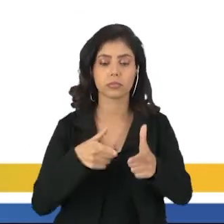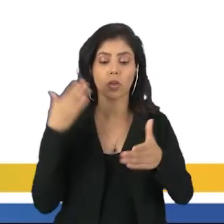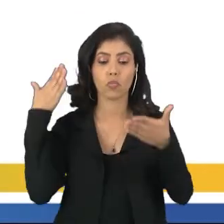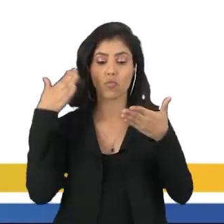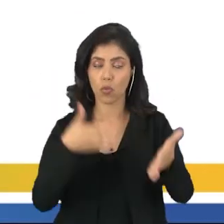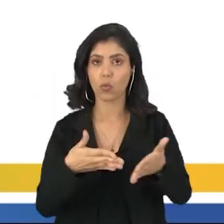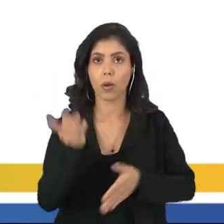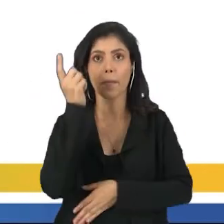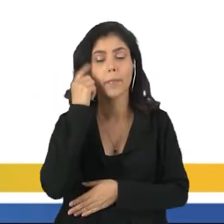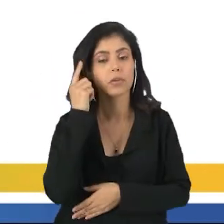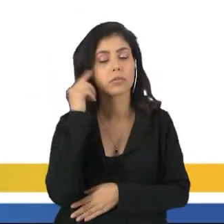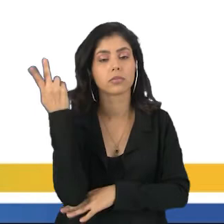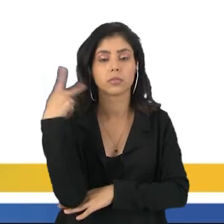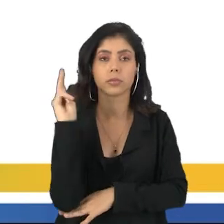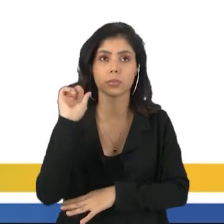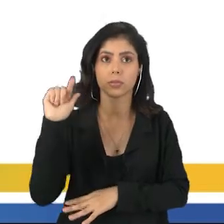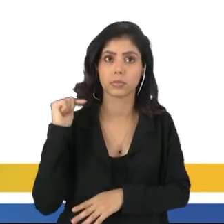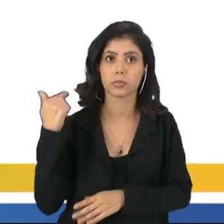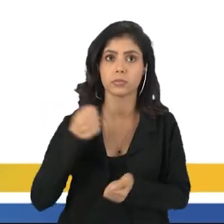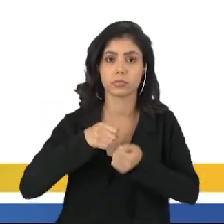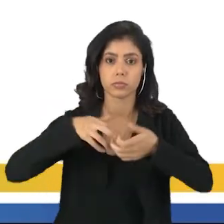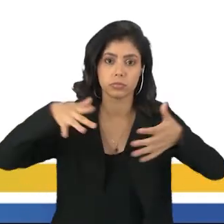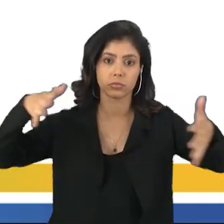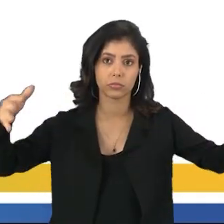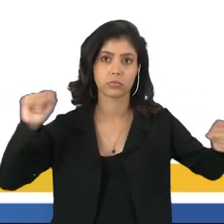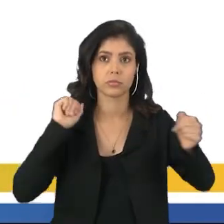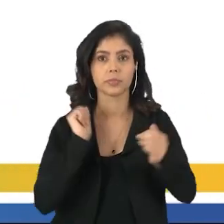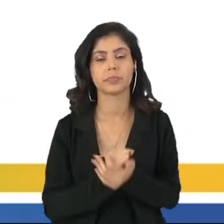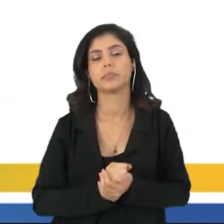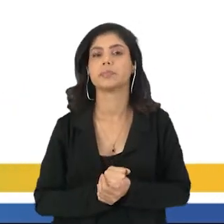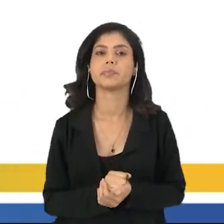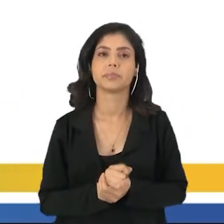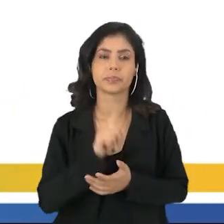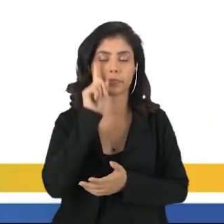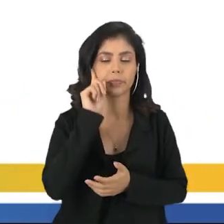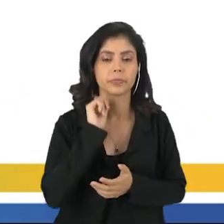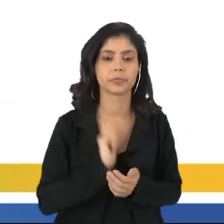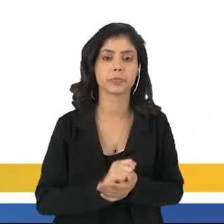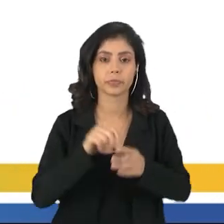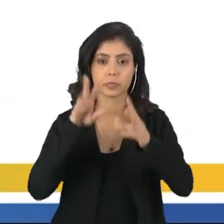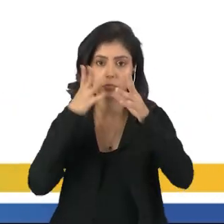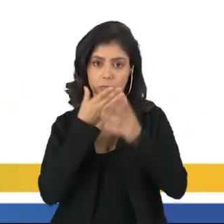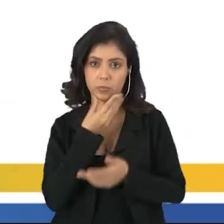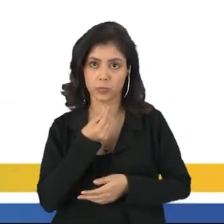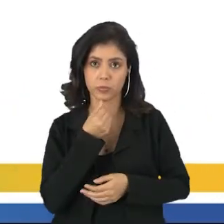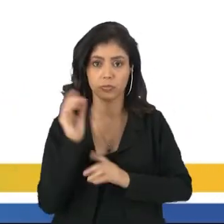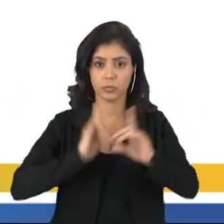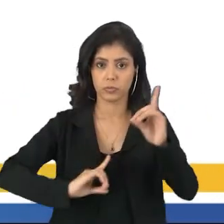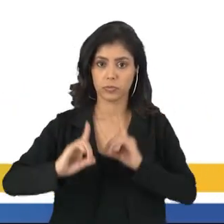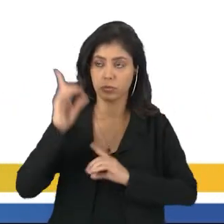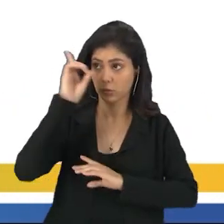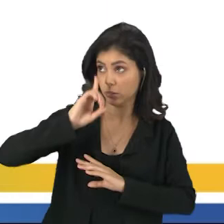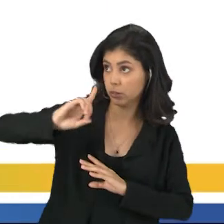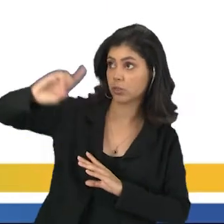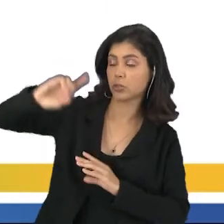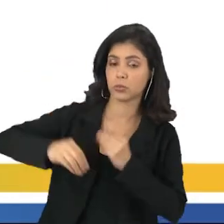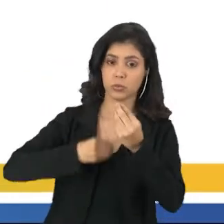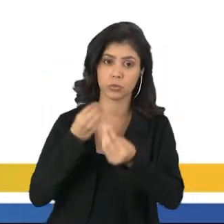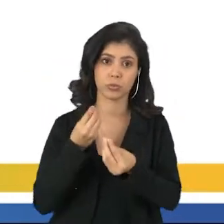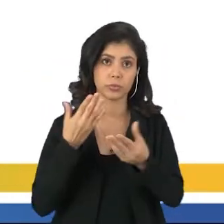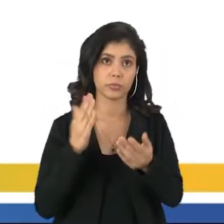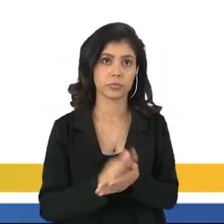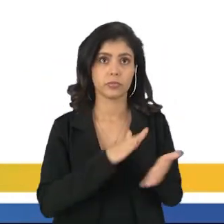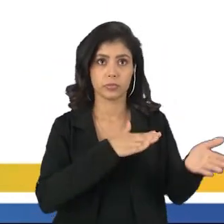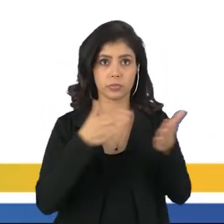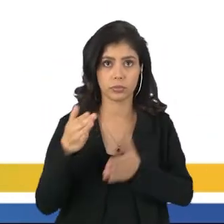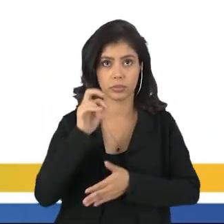no pensamento desse período. Depois se dissipou que o homem deixou de ter Deus como o centro de tudo, mas o homem passou